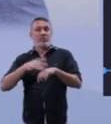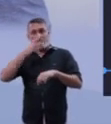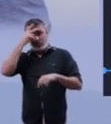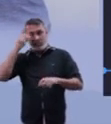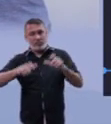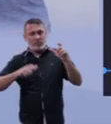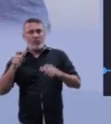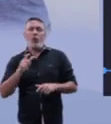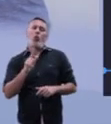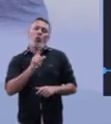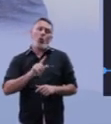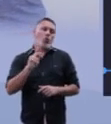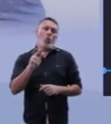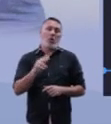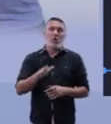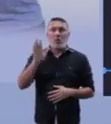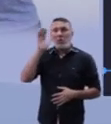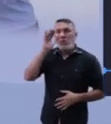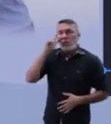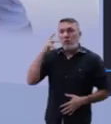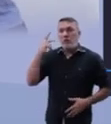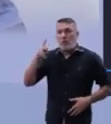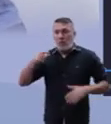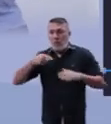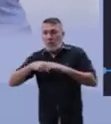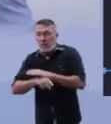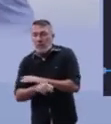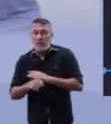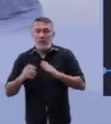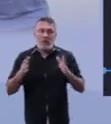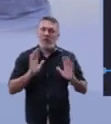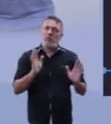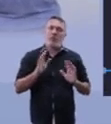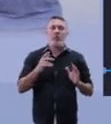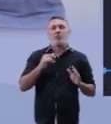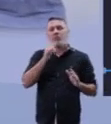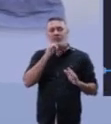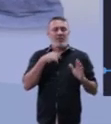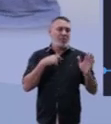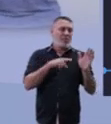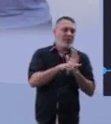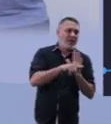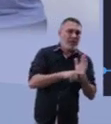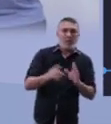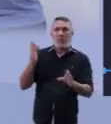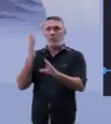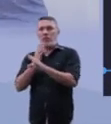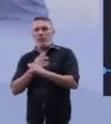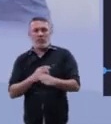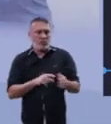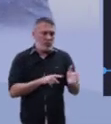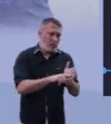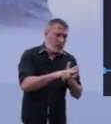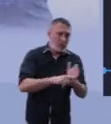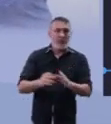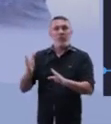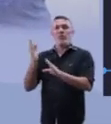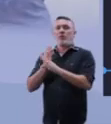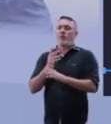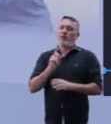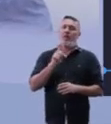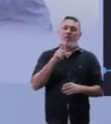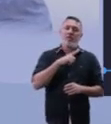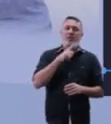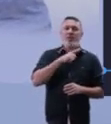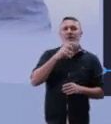dos usuários. Obviamente que ele não fica olhando, né? Já vi isso no filme, o cara fica me olhando, aí eu acabei de pesquisar, ele joga lá, não. Isso tudo, né,